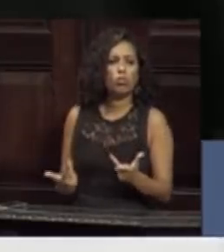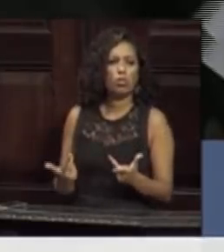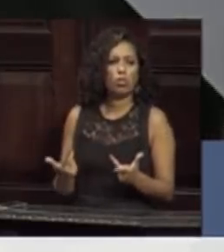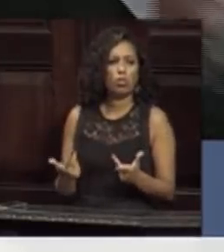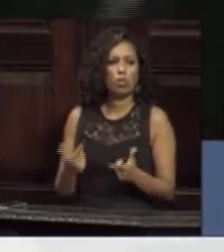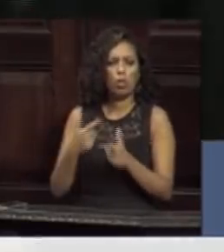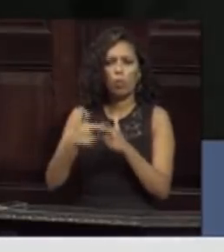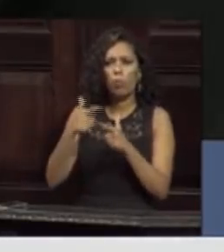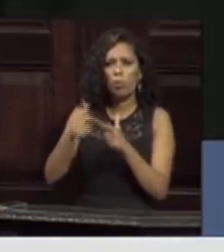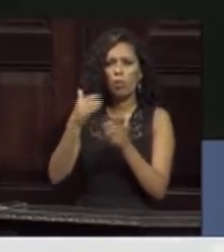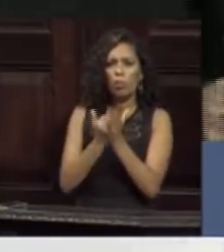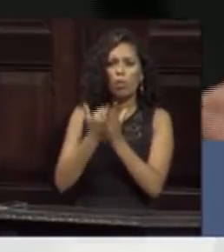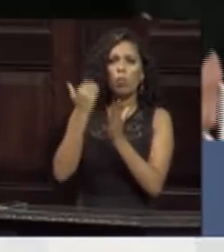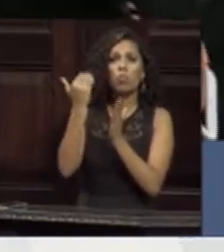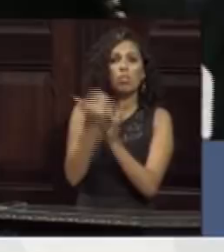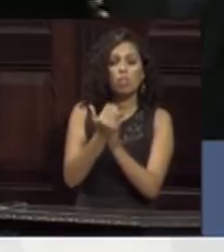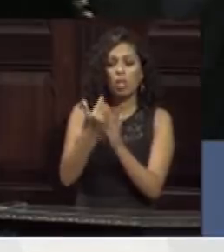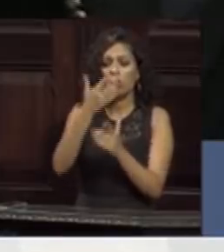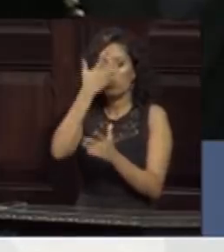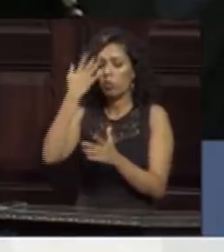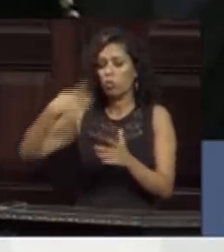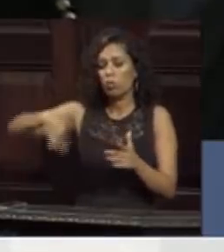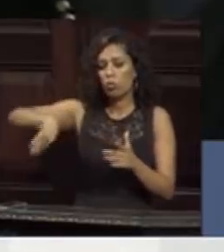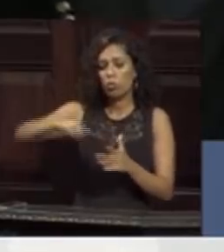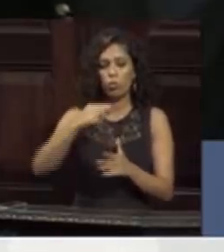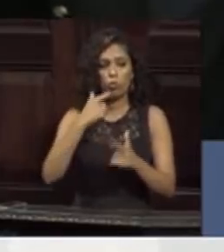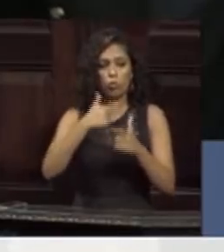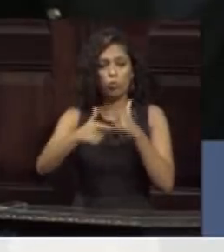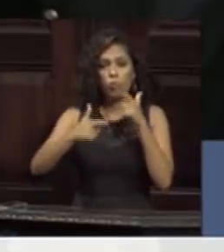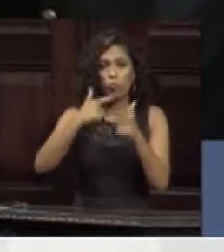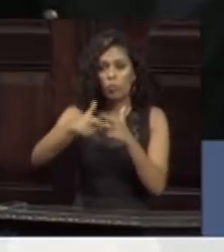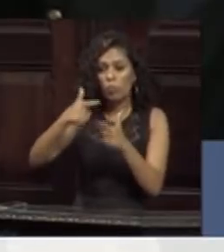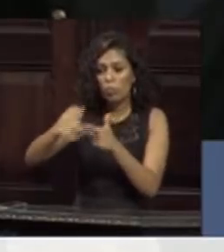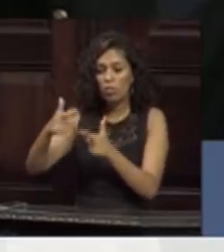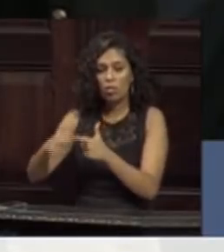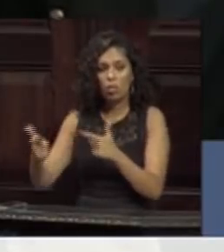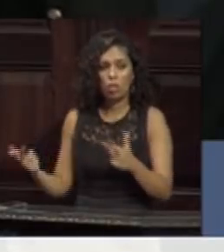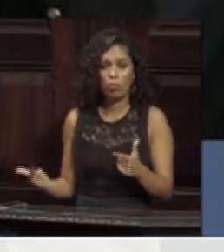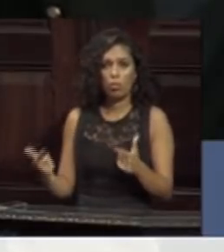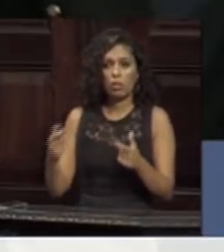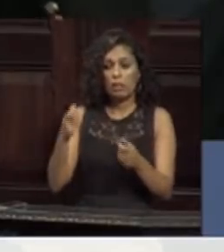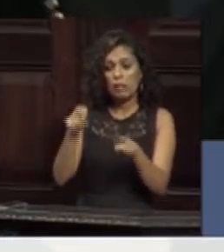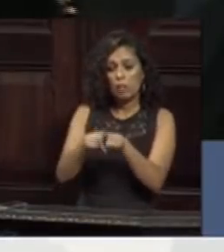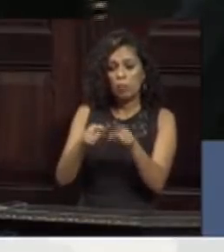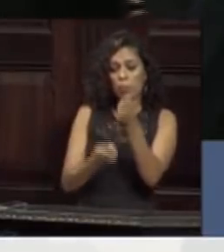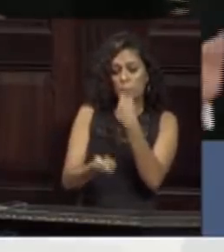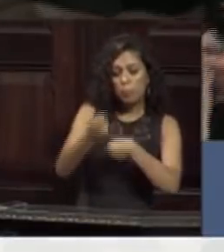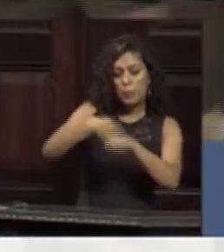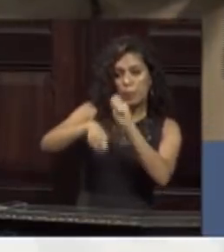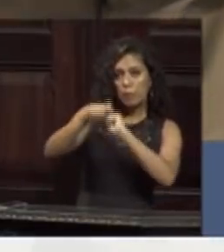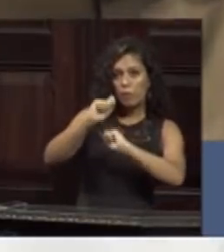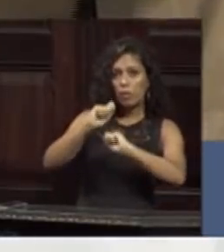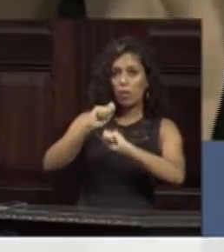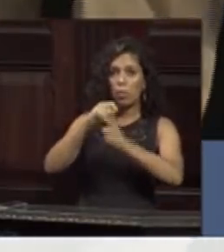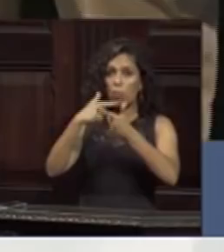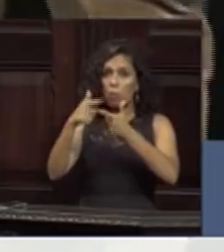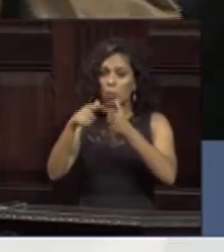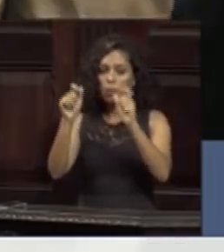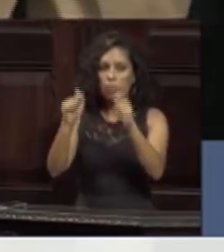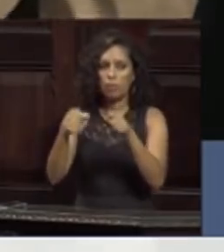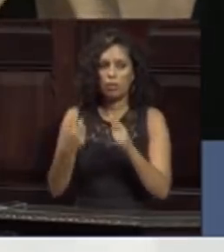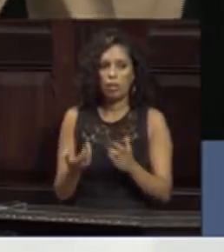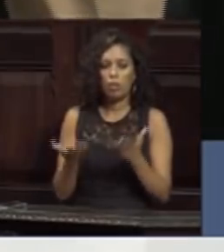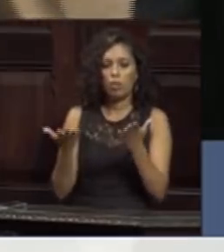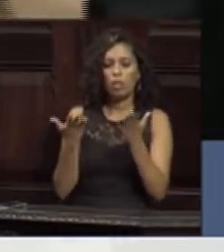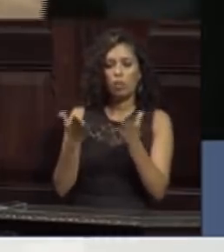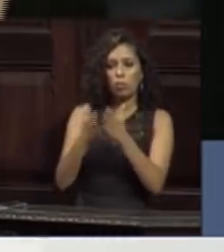grande para a população menos favorecida e afeta a economia de um modo geral. Então, eu quero conclamar esse